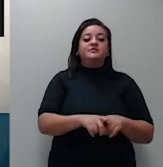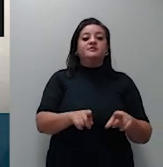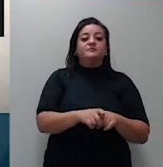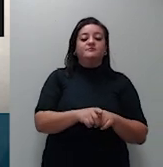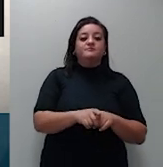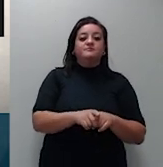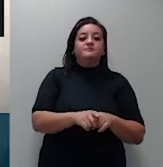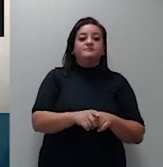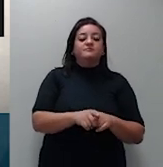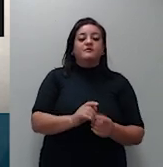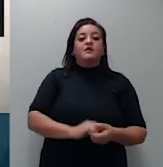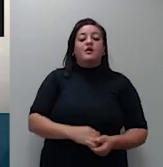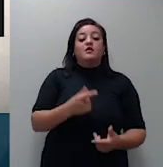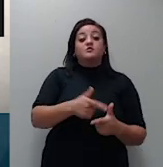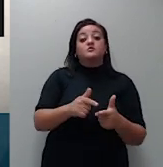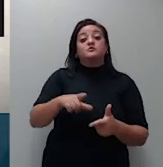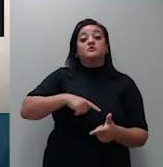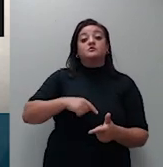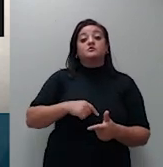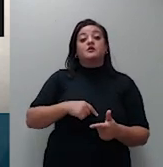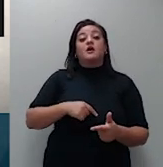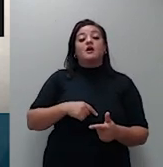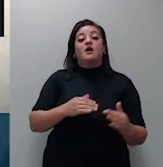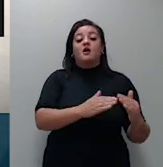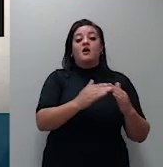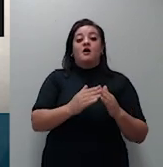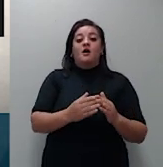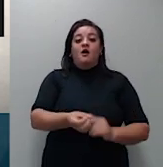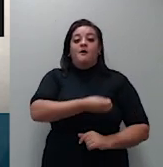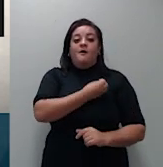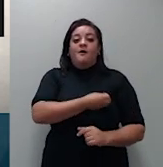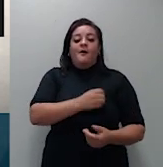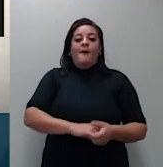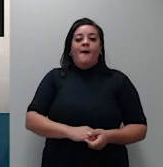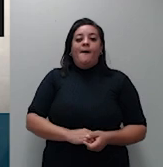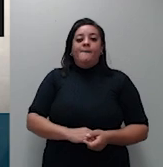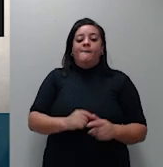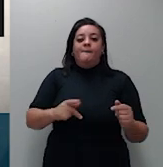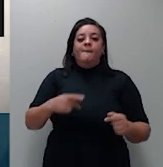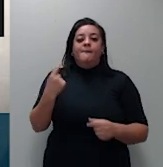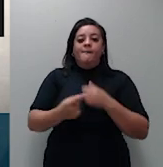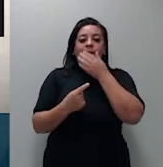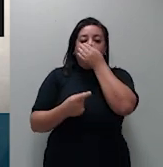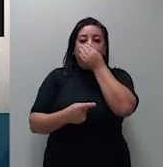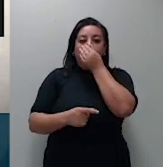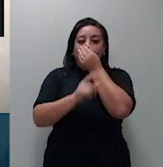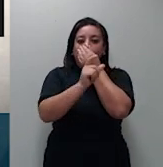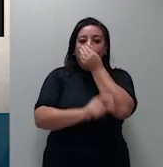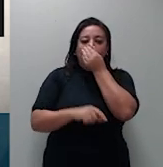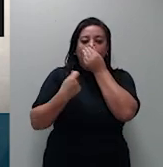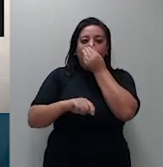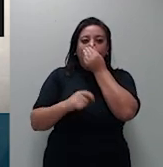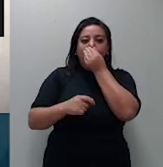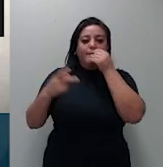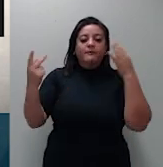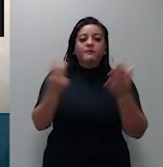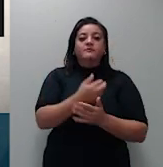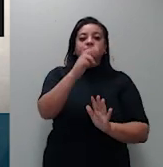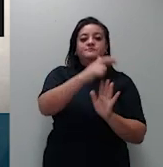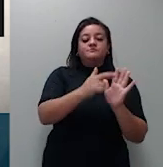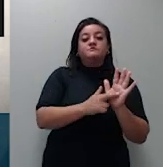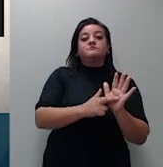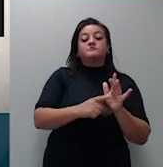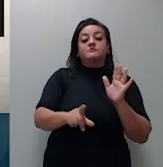fato de ser um imóvel Residencial Bem único do recorrido sobre ele necessariamente ensinando as normas da Lei